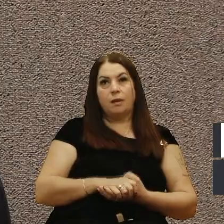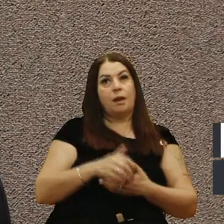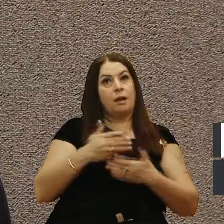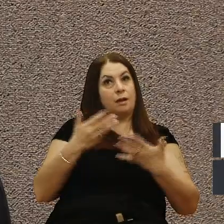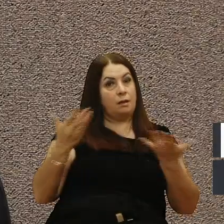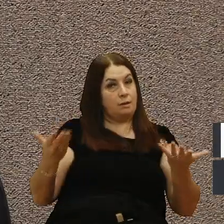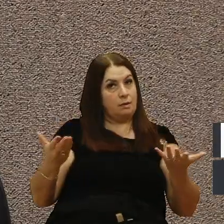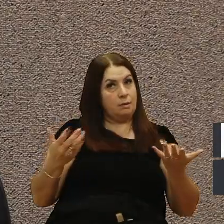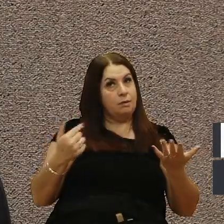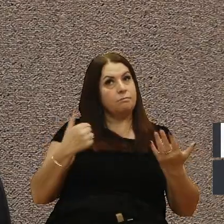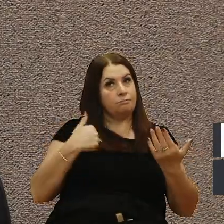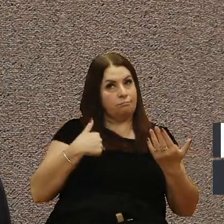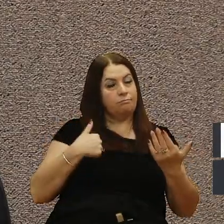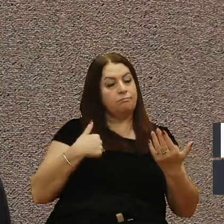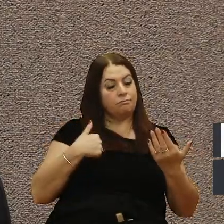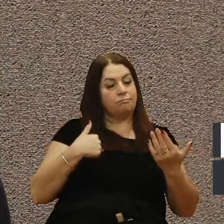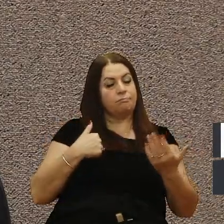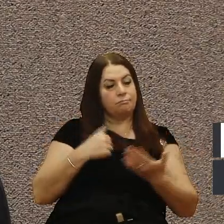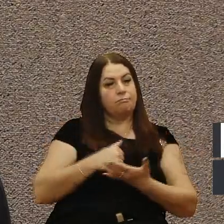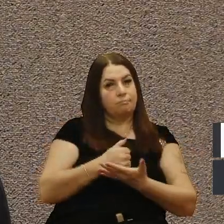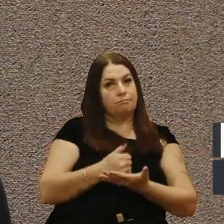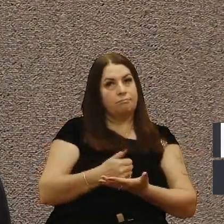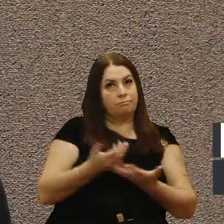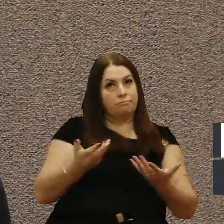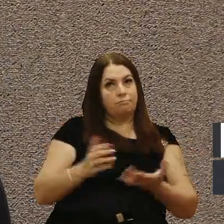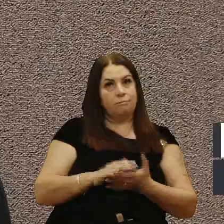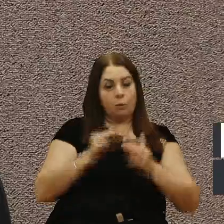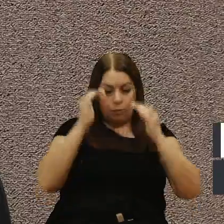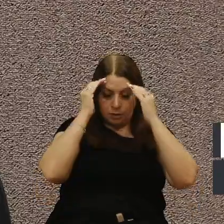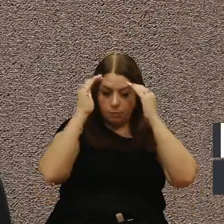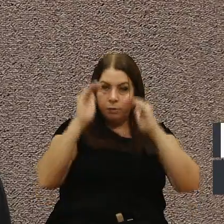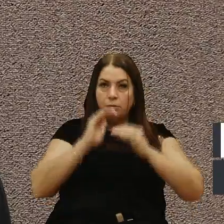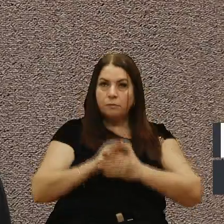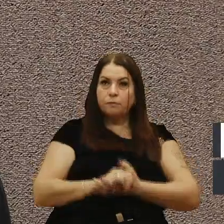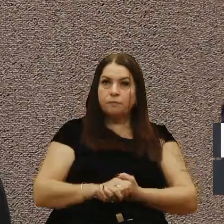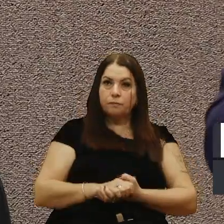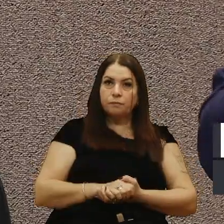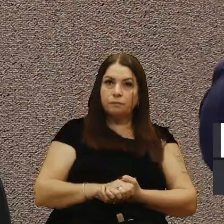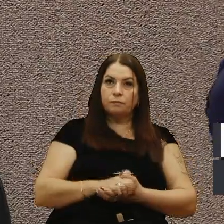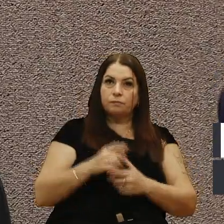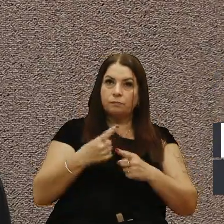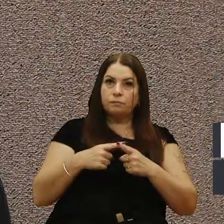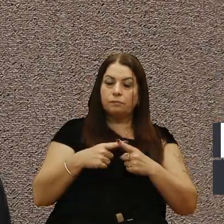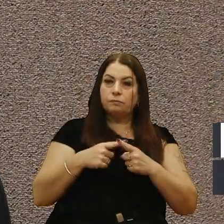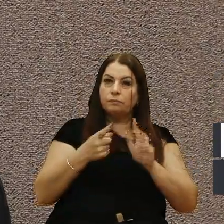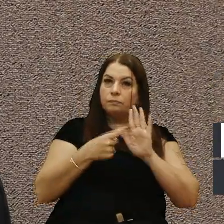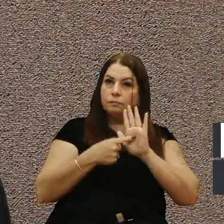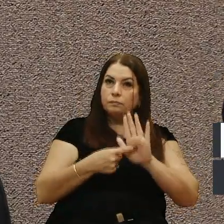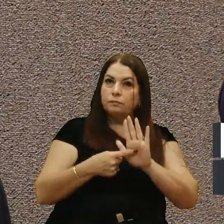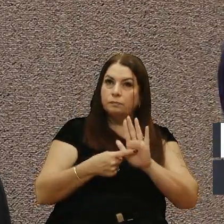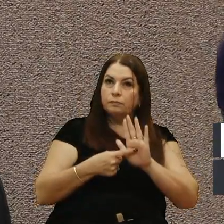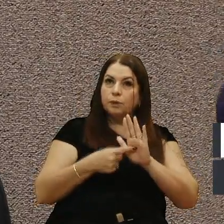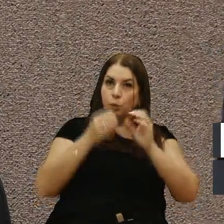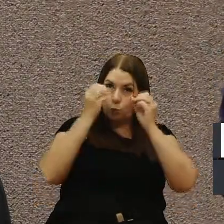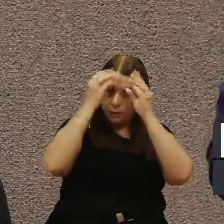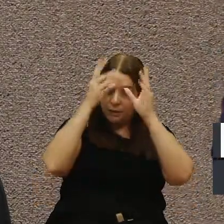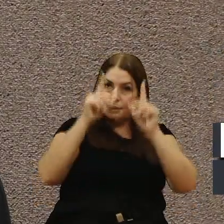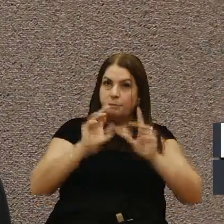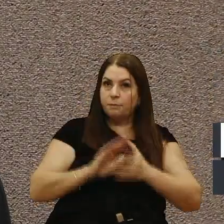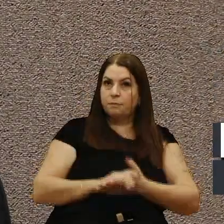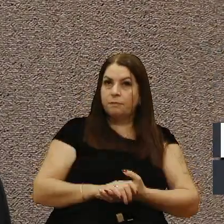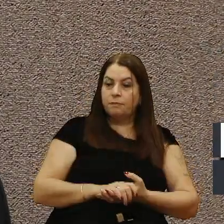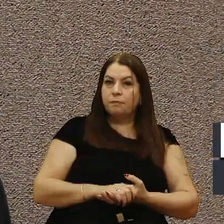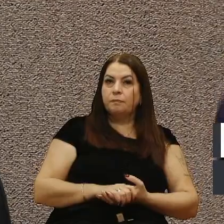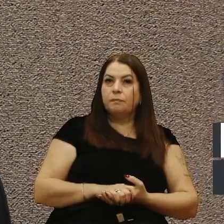Aí tem o meu crédito, aí tem o meu respeito, porque daí está mostrando conhecimento de causa.